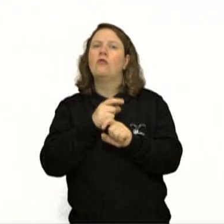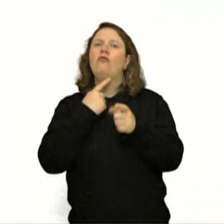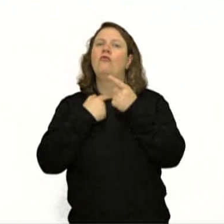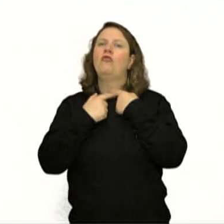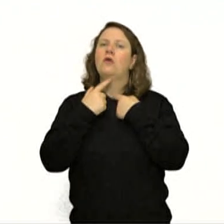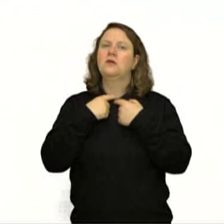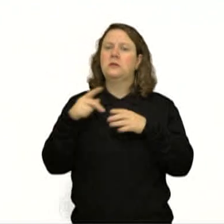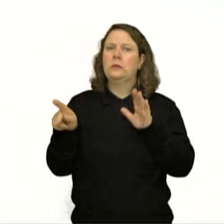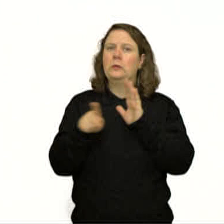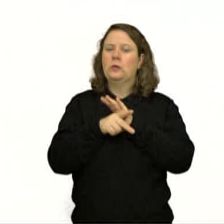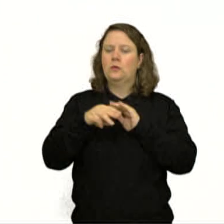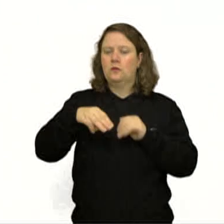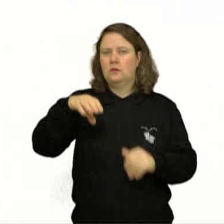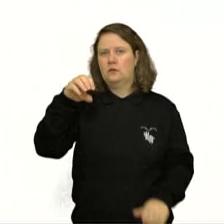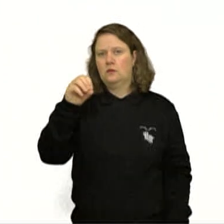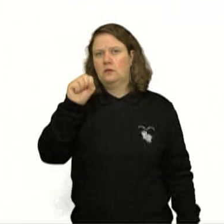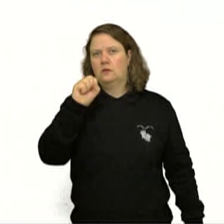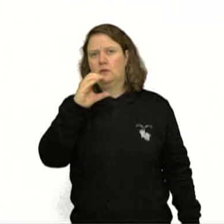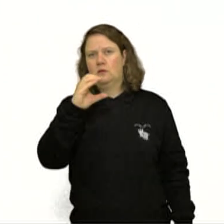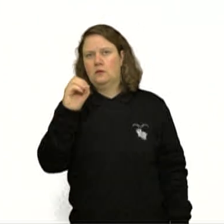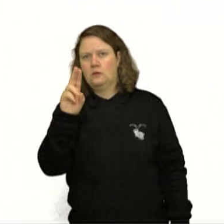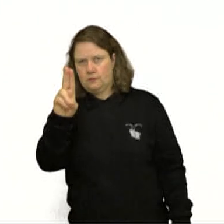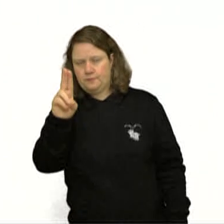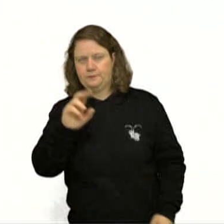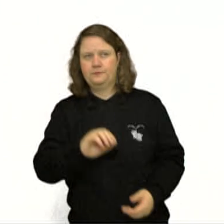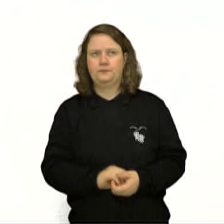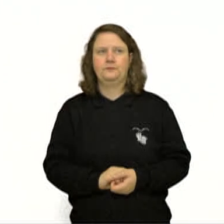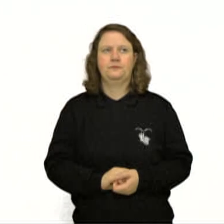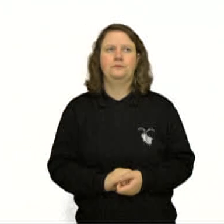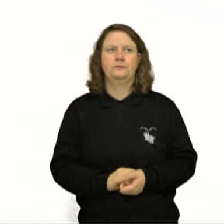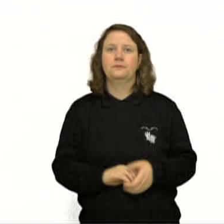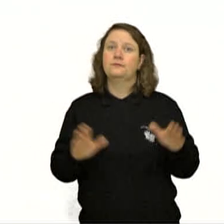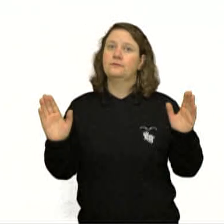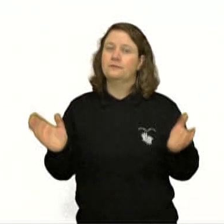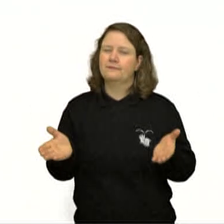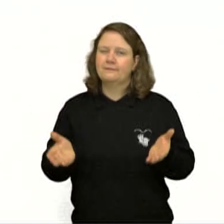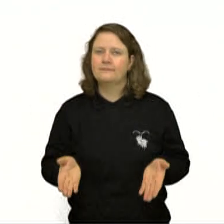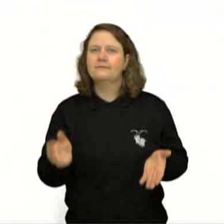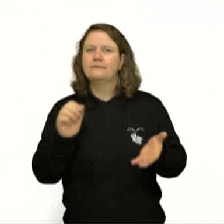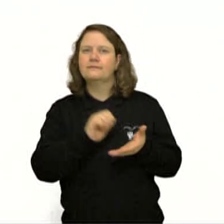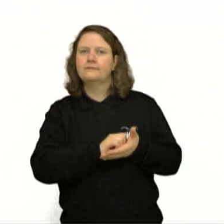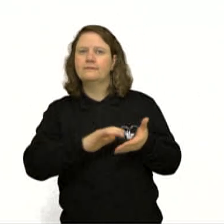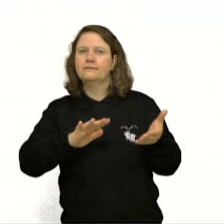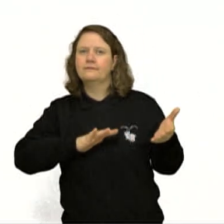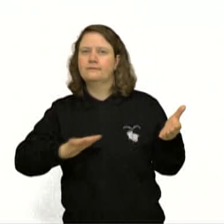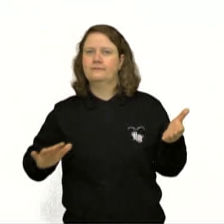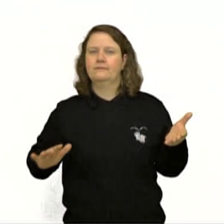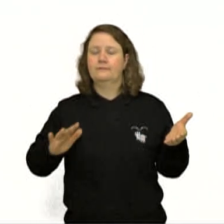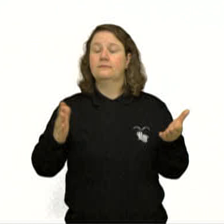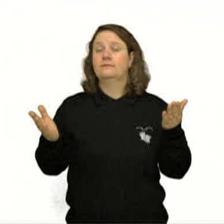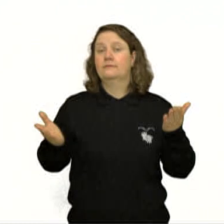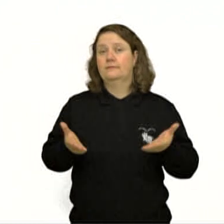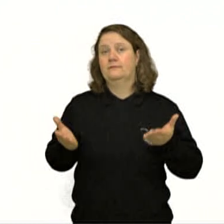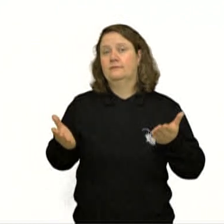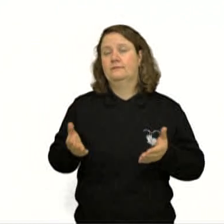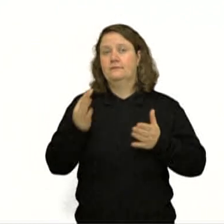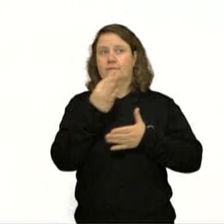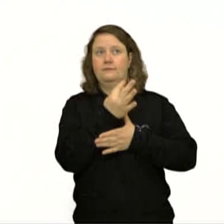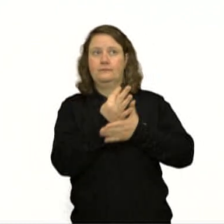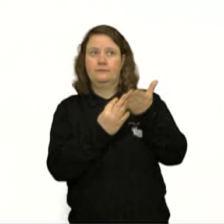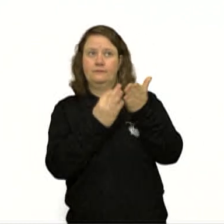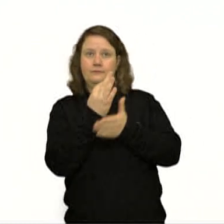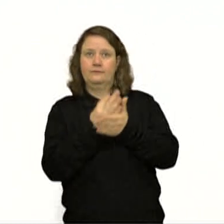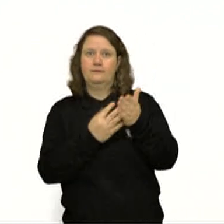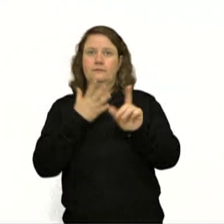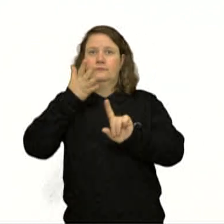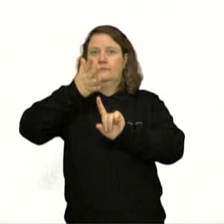de Moscou, que era o Pacto de Varsóvia. Mas vamos aí para mais uma atividade. Esse aqui é um texto de um